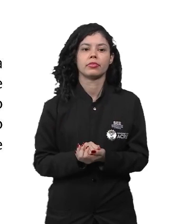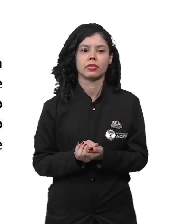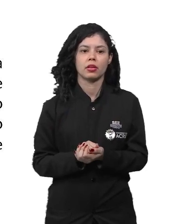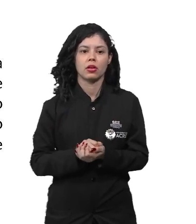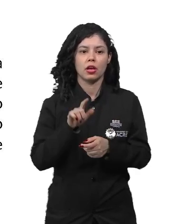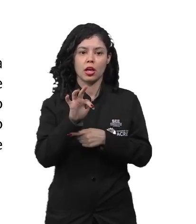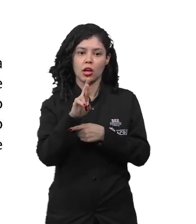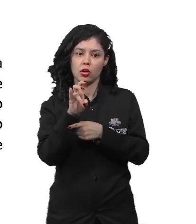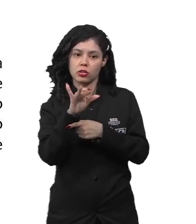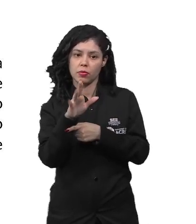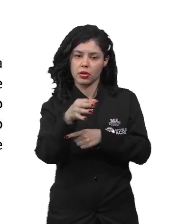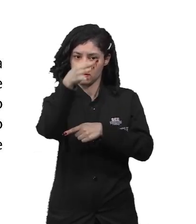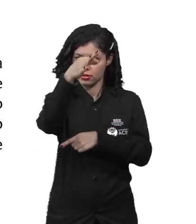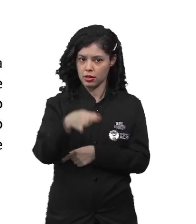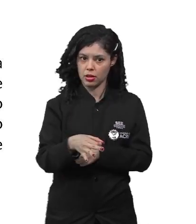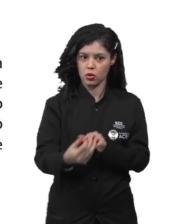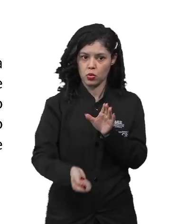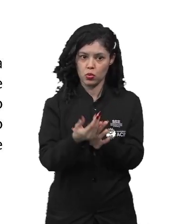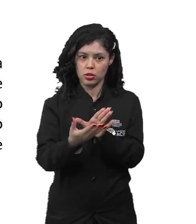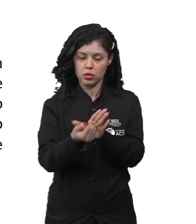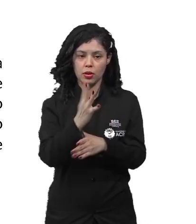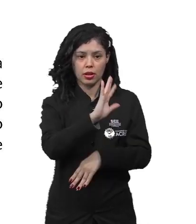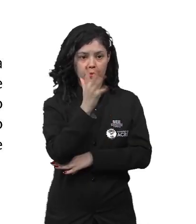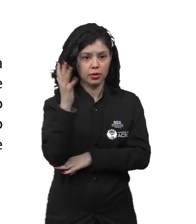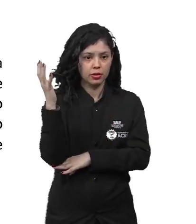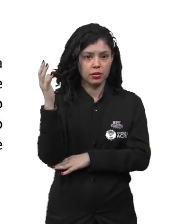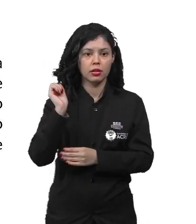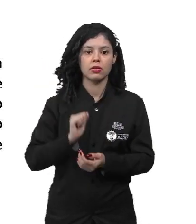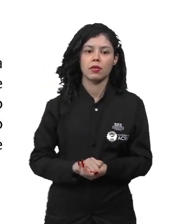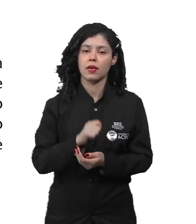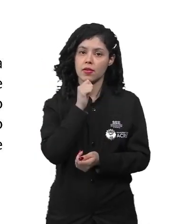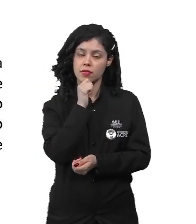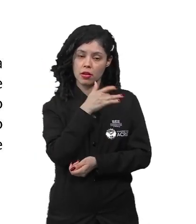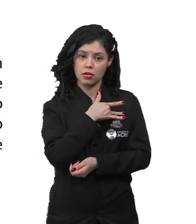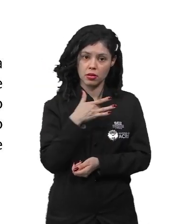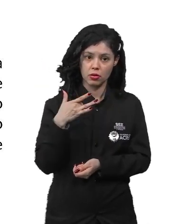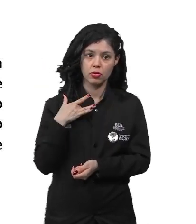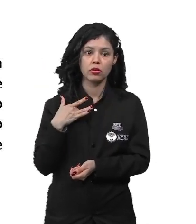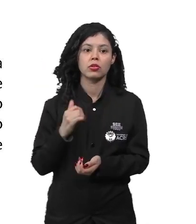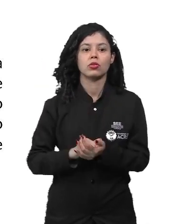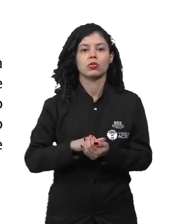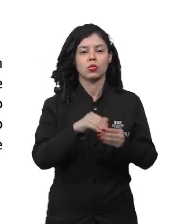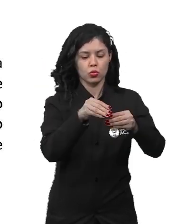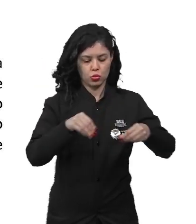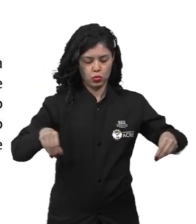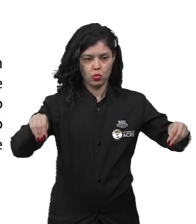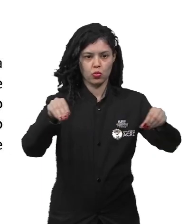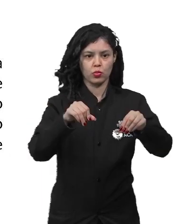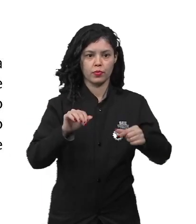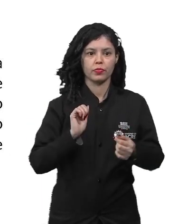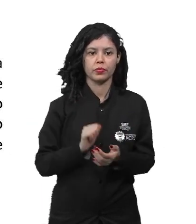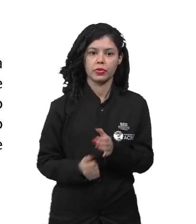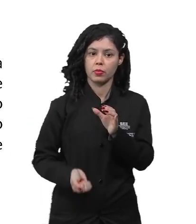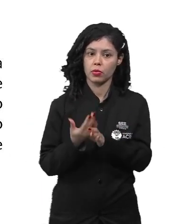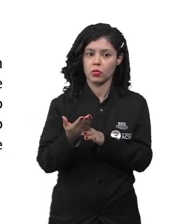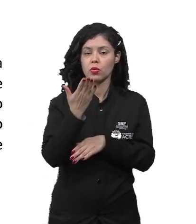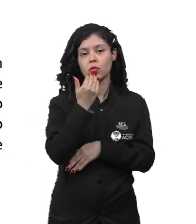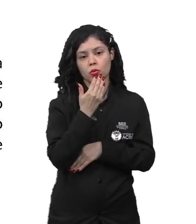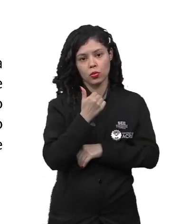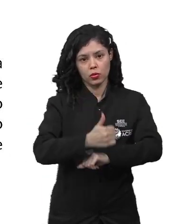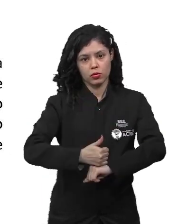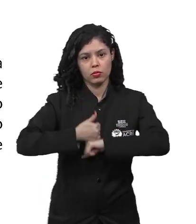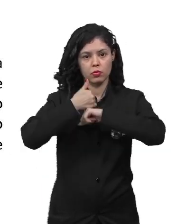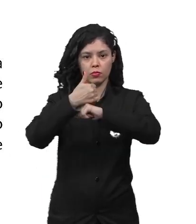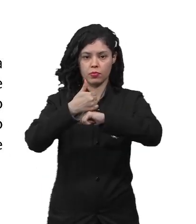e ecologicamente correta para a nutrição das plantas, contribuindo para a saúde do solo e a produção de